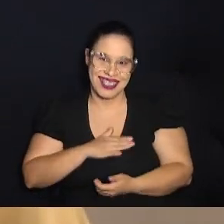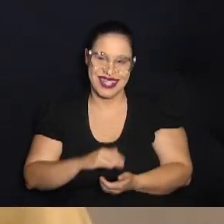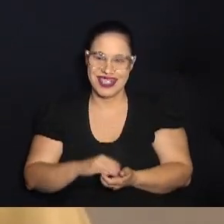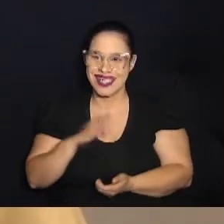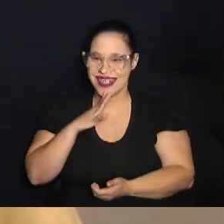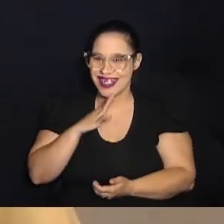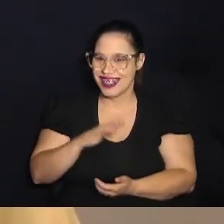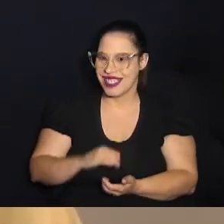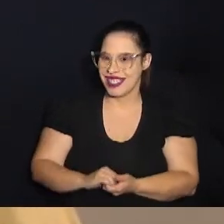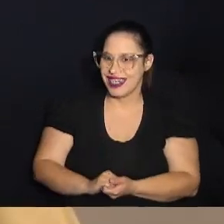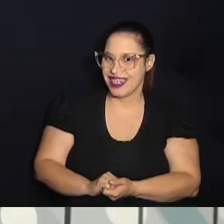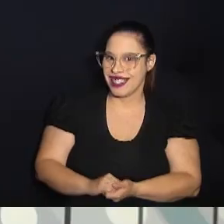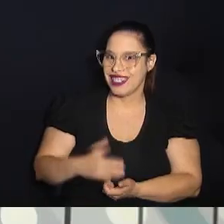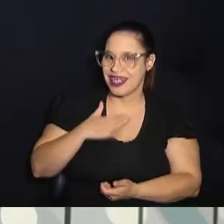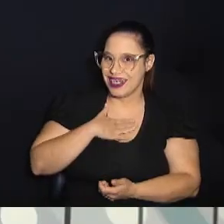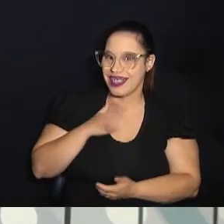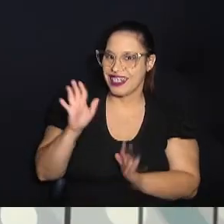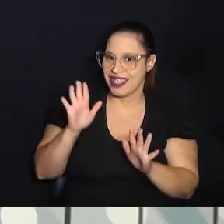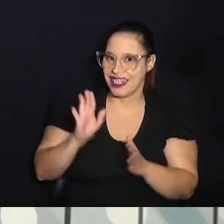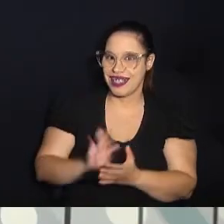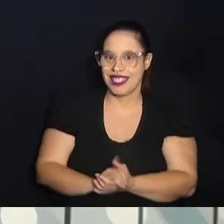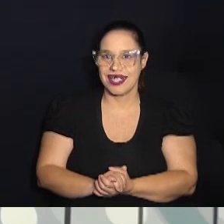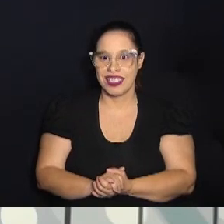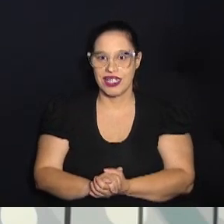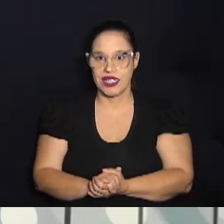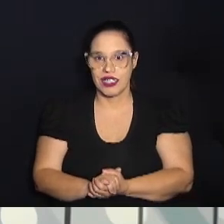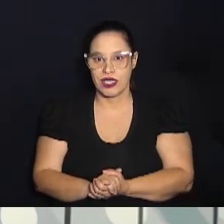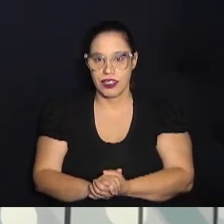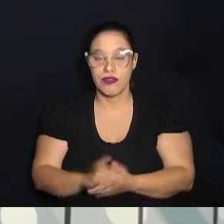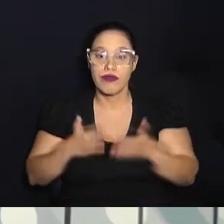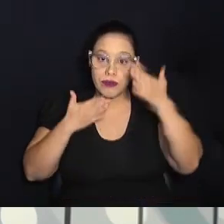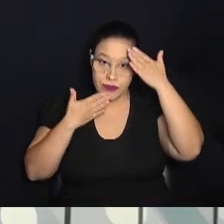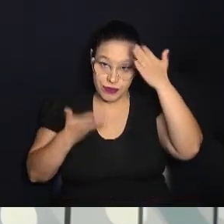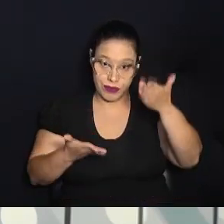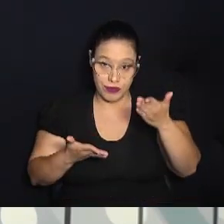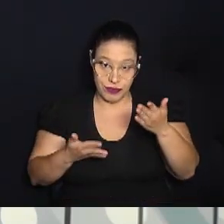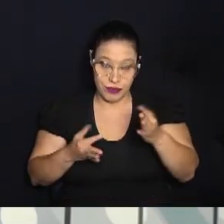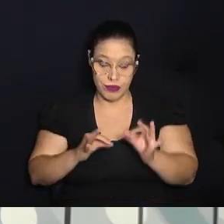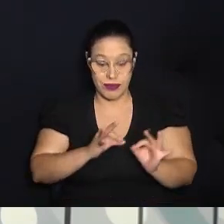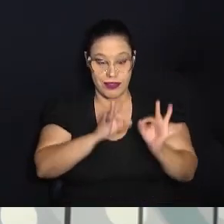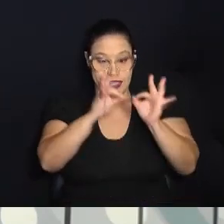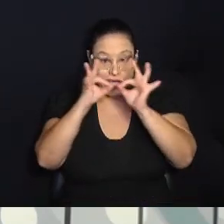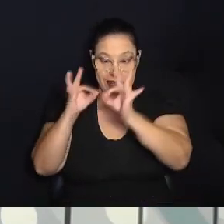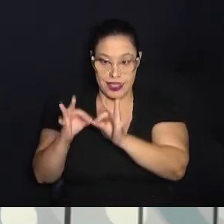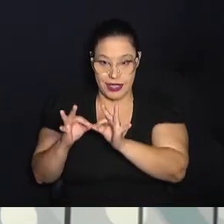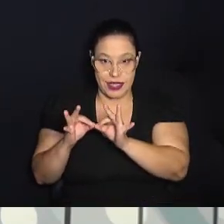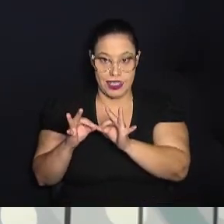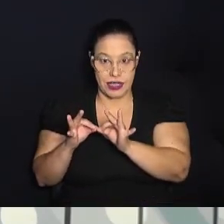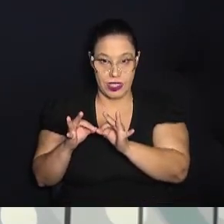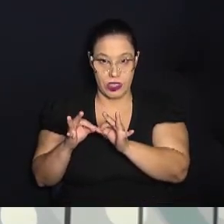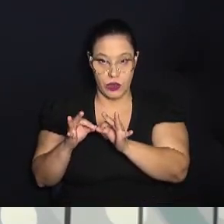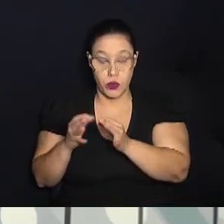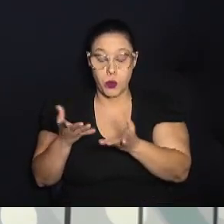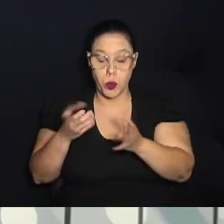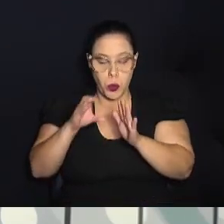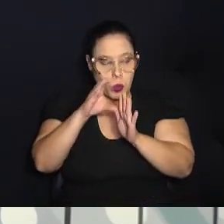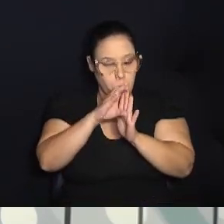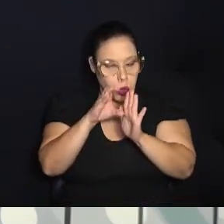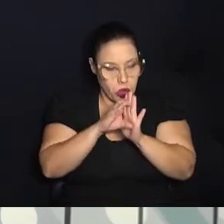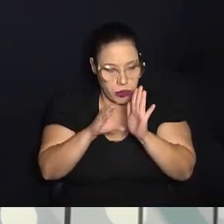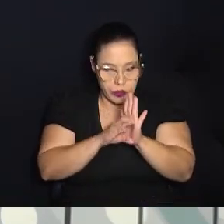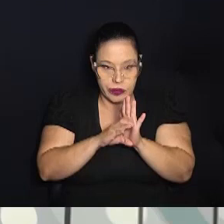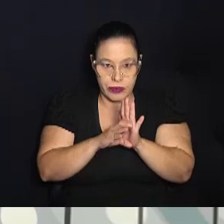lhe conhecer. Prazer o meu também. Tchau. Tchau. Obrigada também pela sua companhia. Você pode